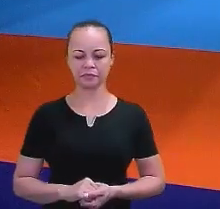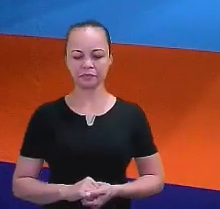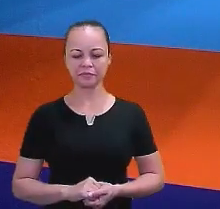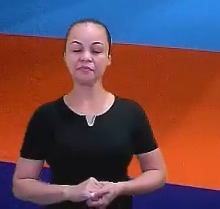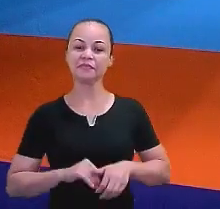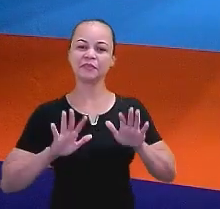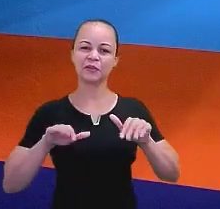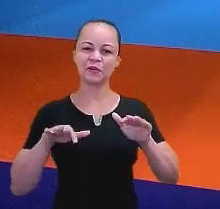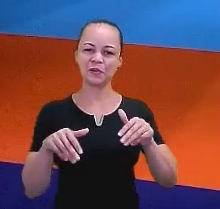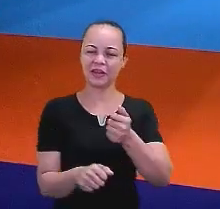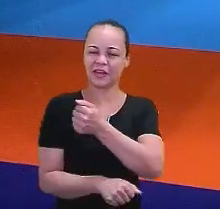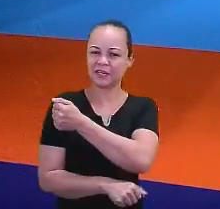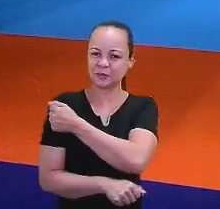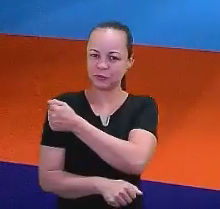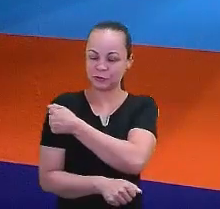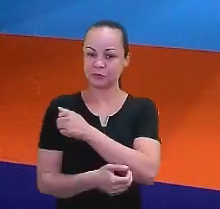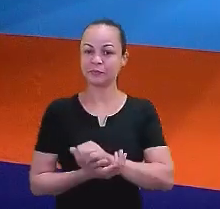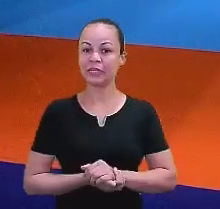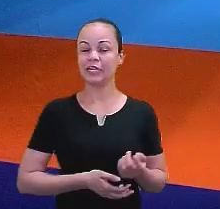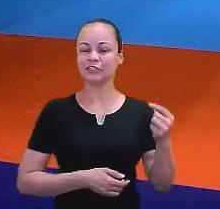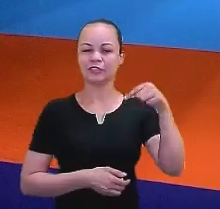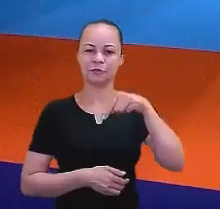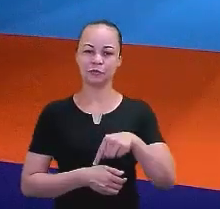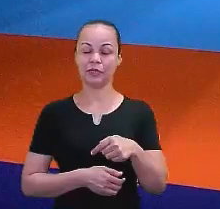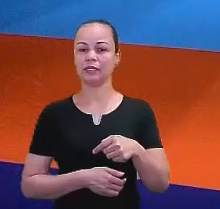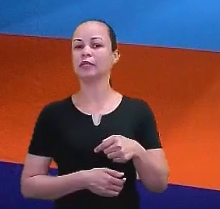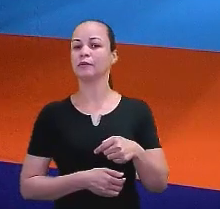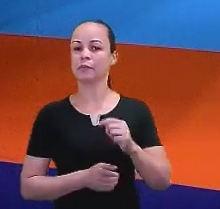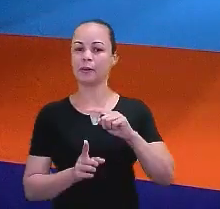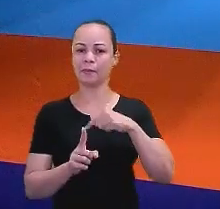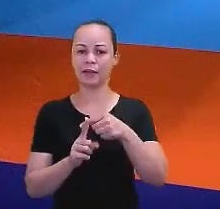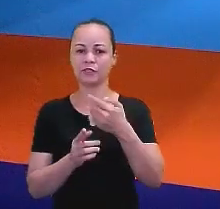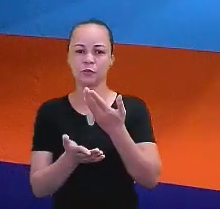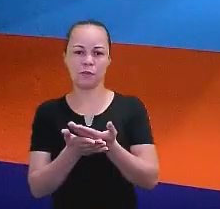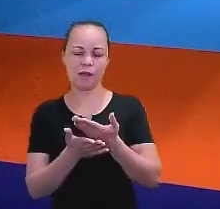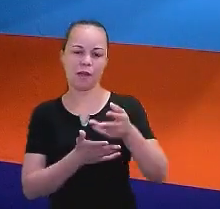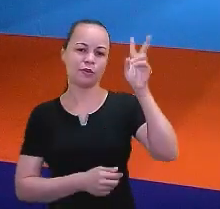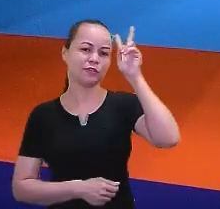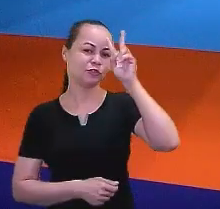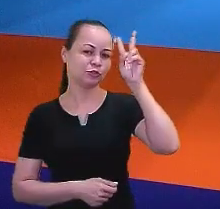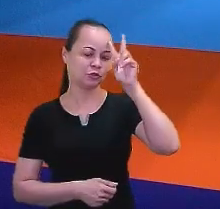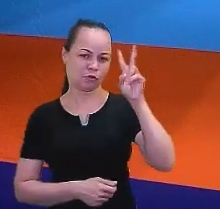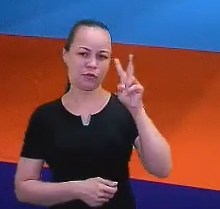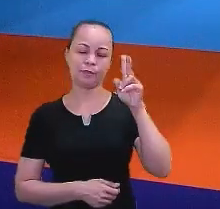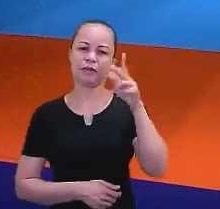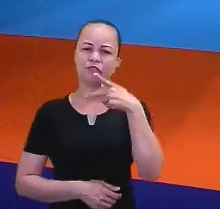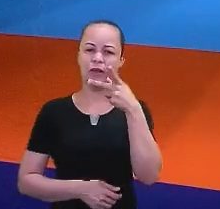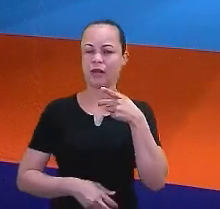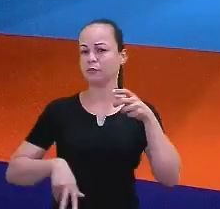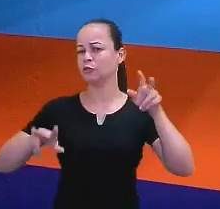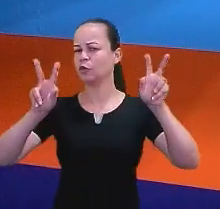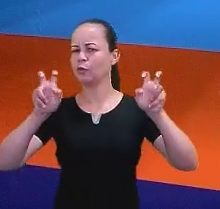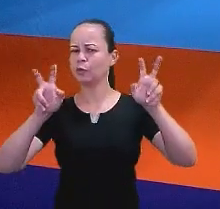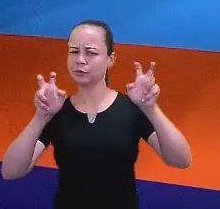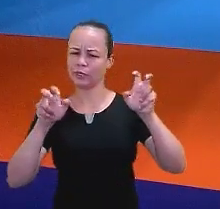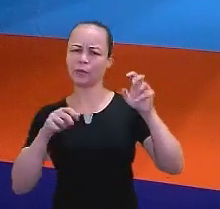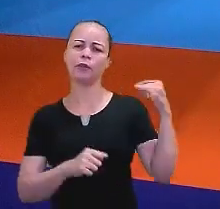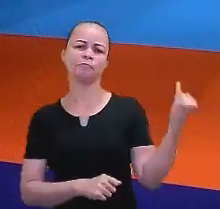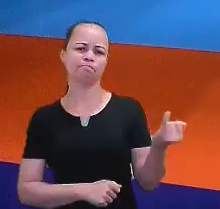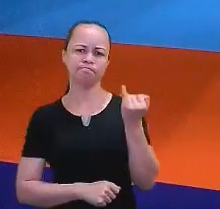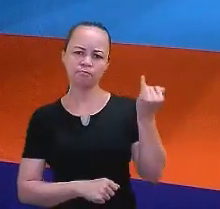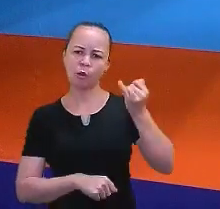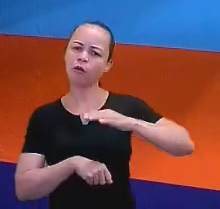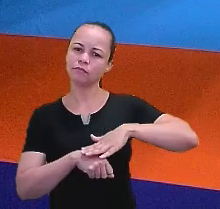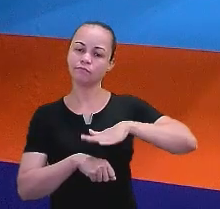Olá, pessoal! Estamos aqui para mais uma aula de História, para falarmos sobre um tema bastante